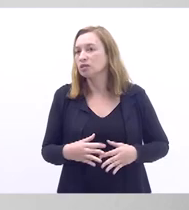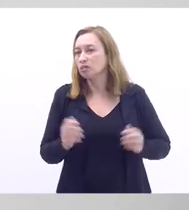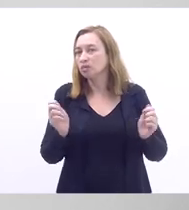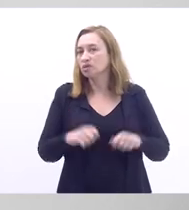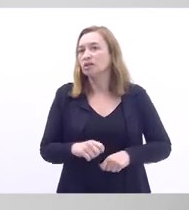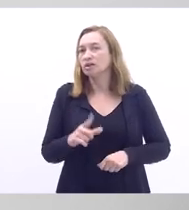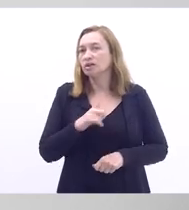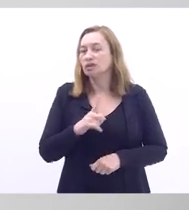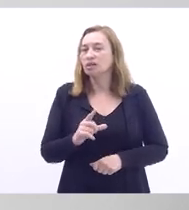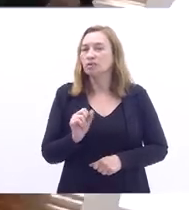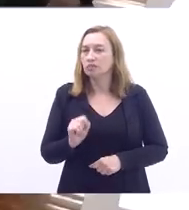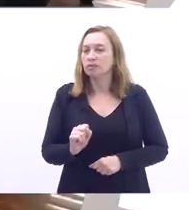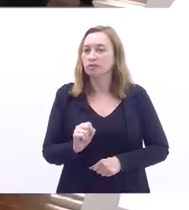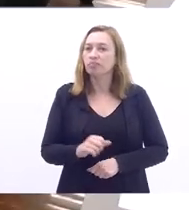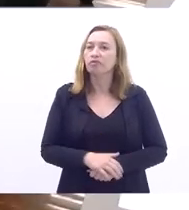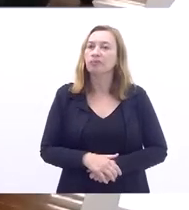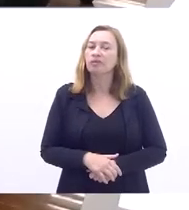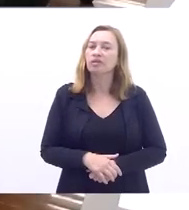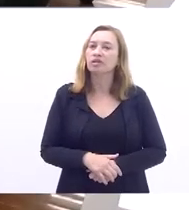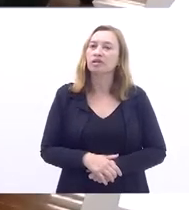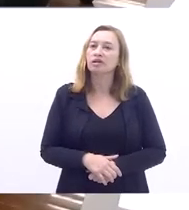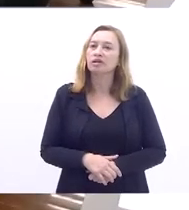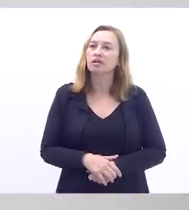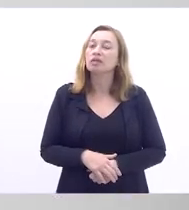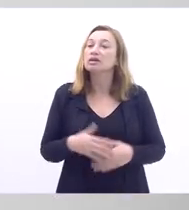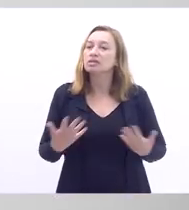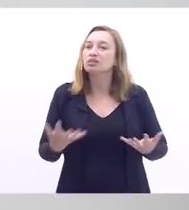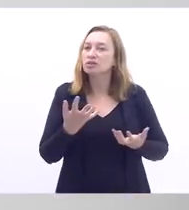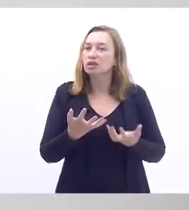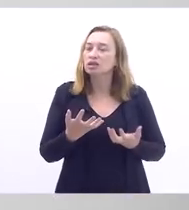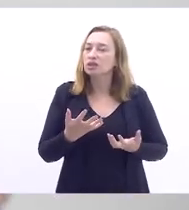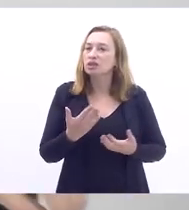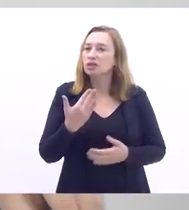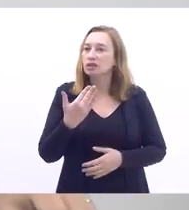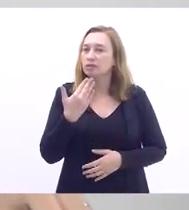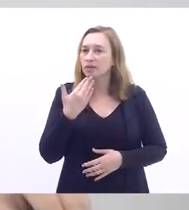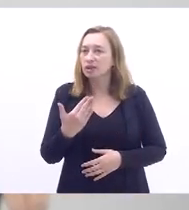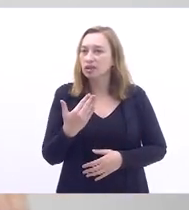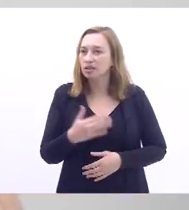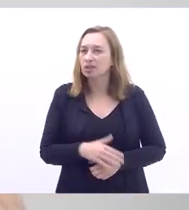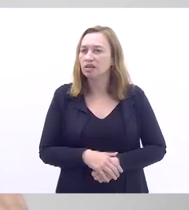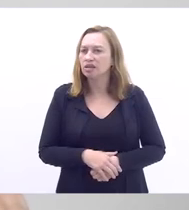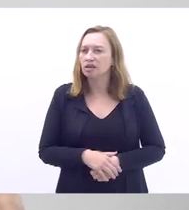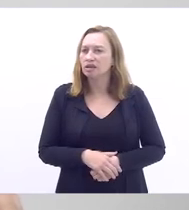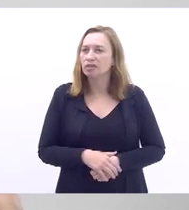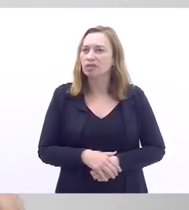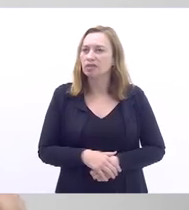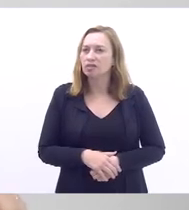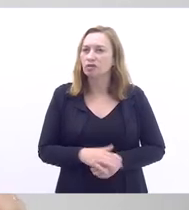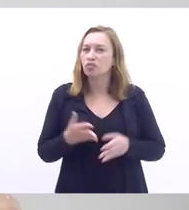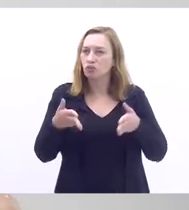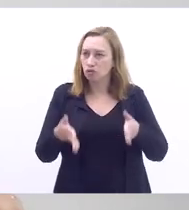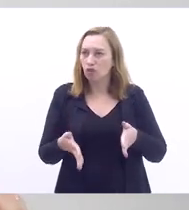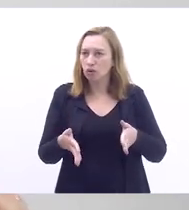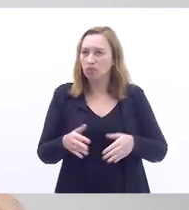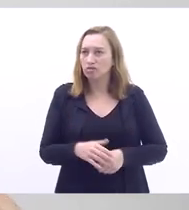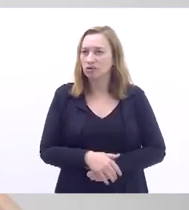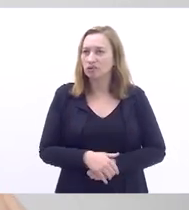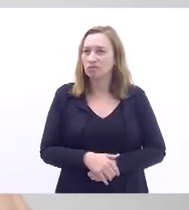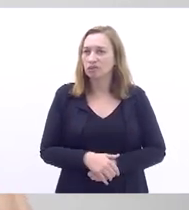Pode ser então queria entrar um sugerir é claro que a gente tem que ter aqui um foco